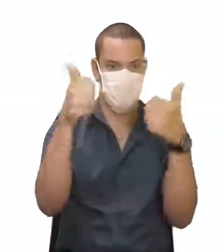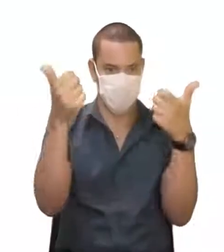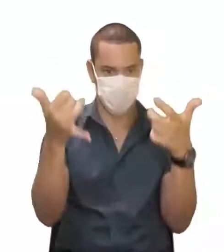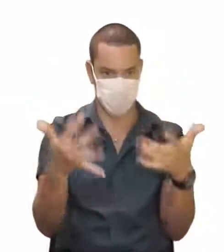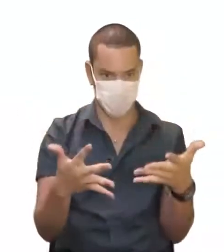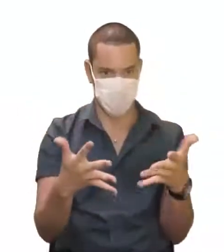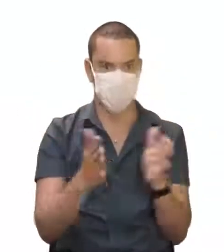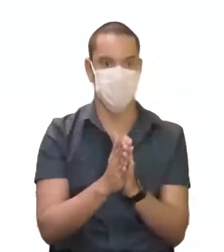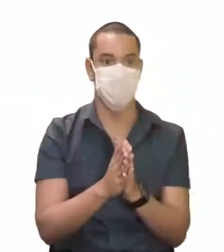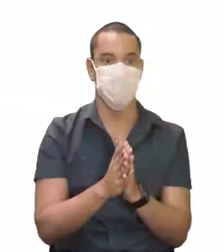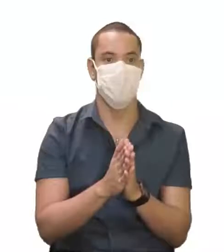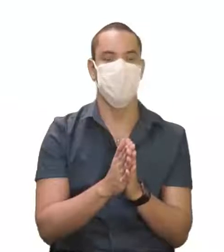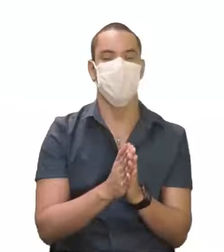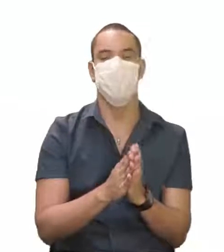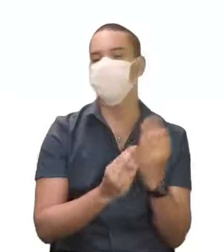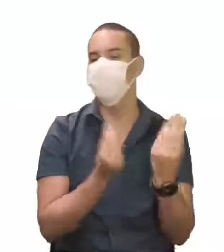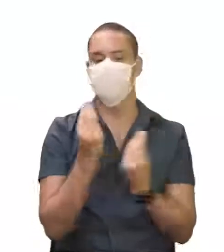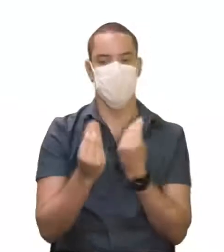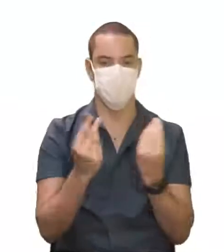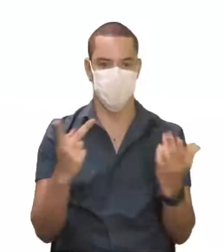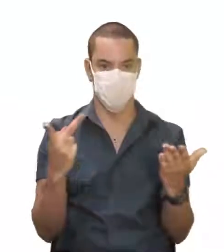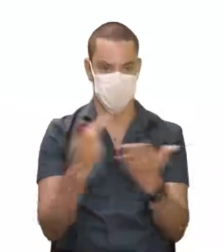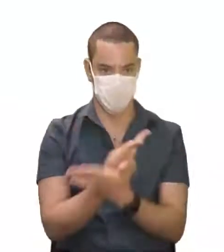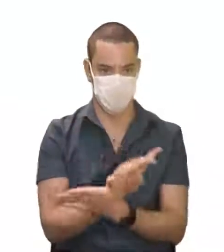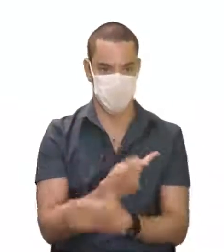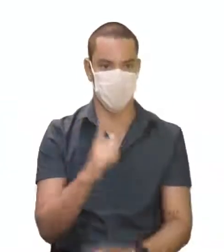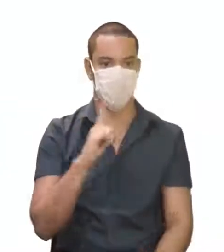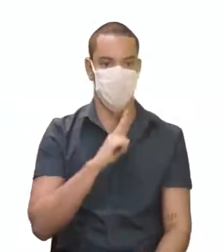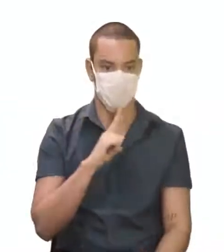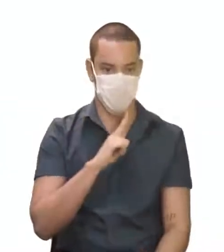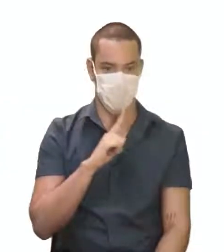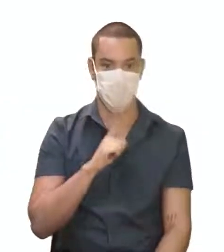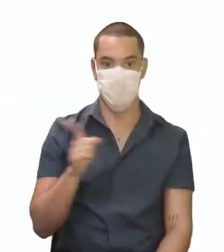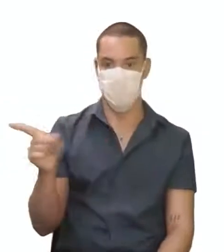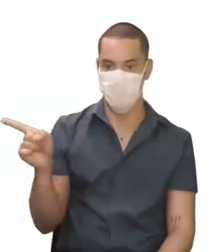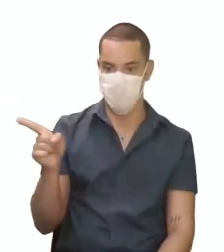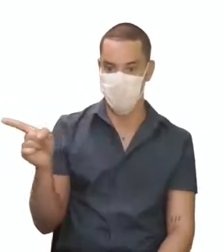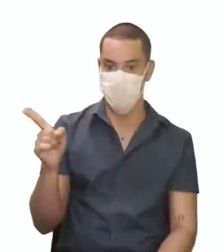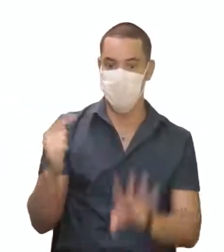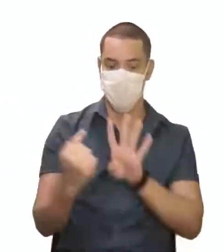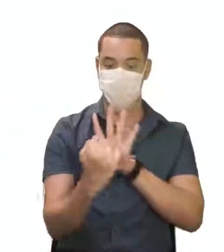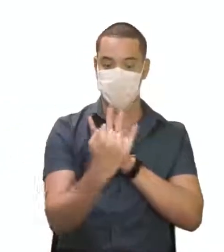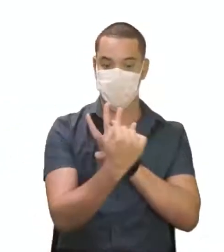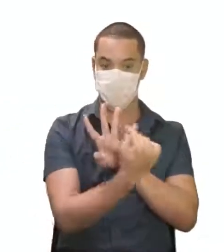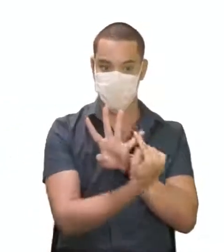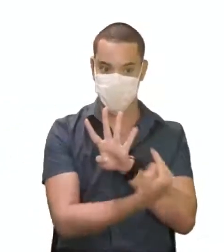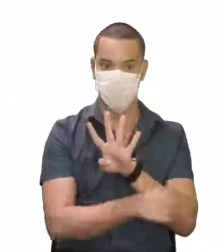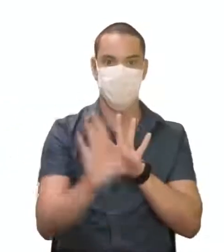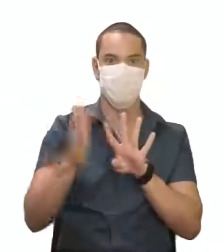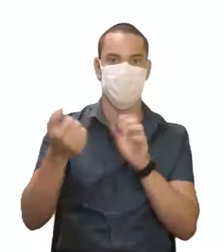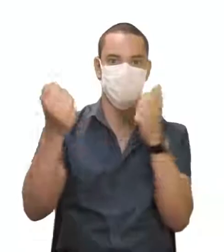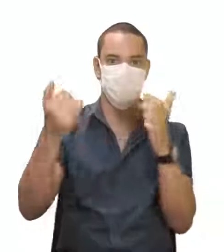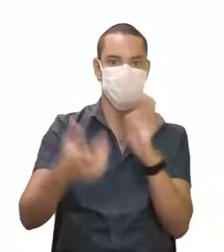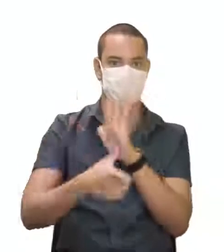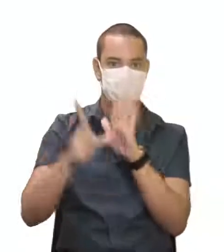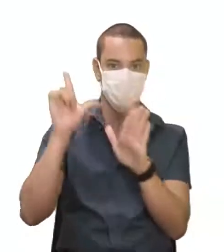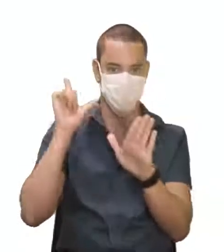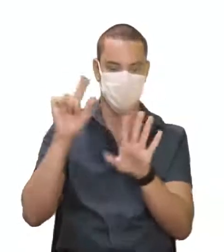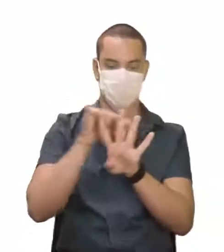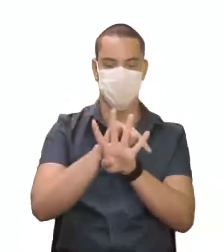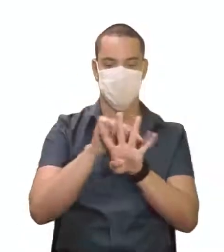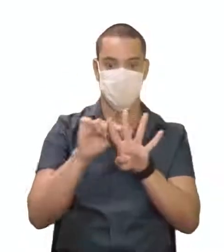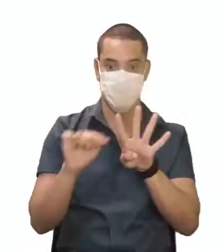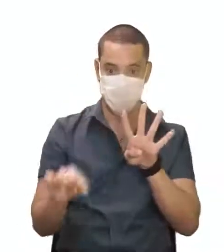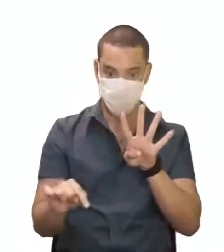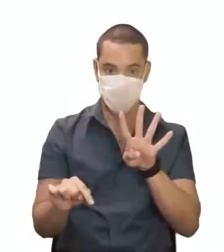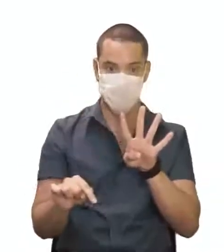aqui. Aí. Pronto. Prófase, a metáfase, a anáfase, a telófase.